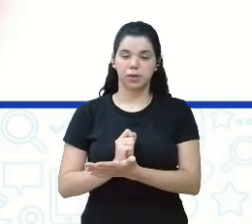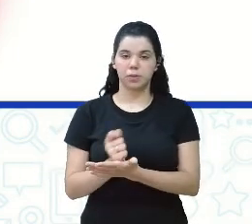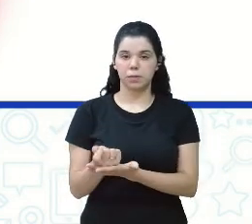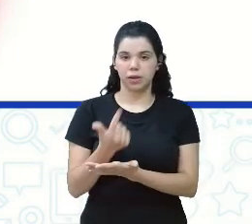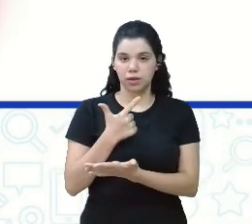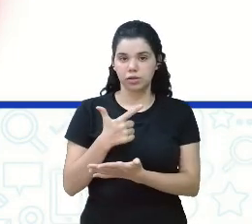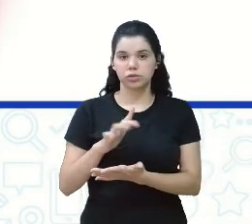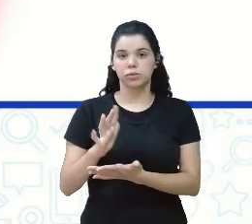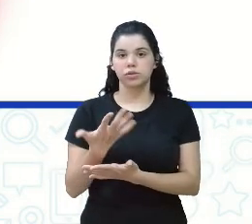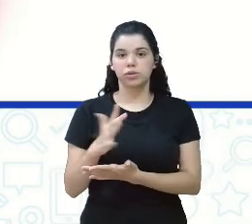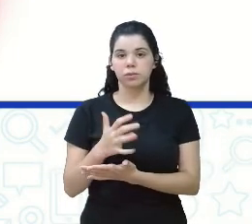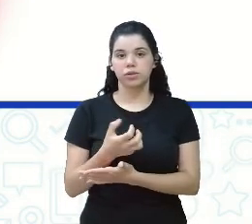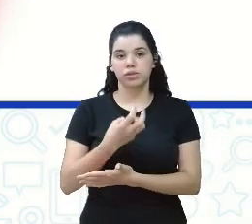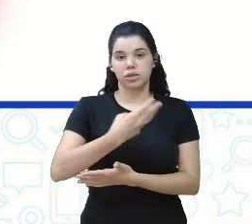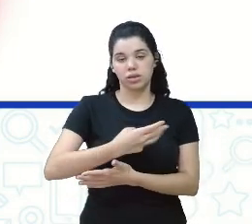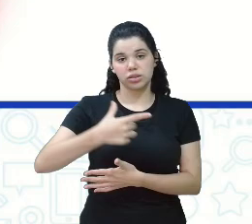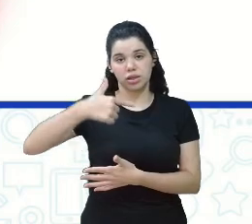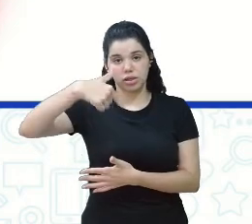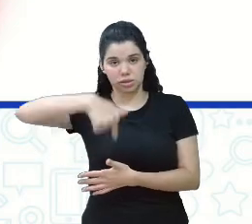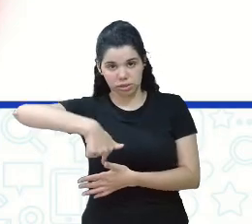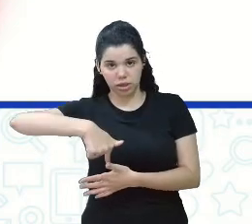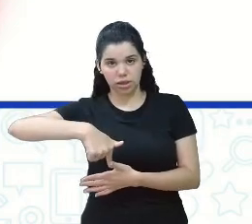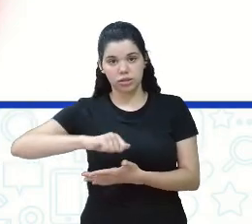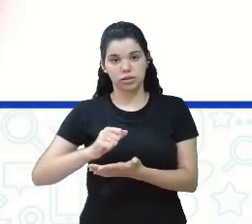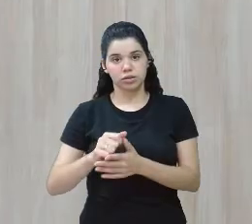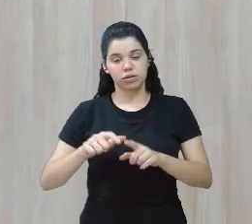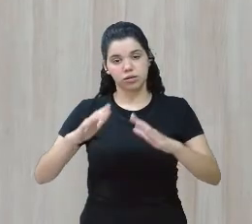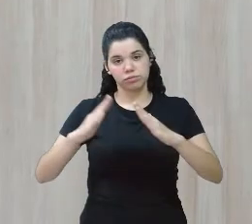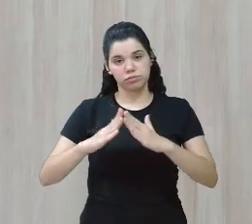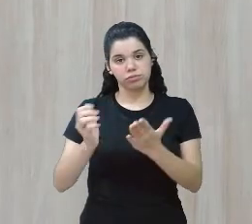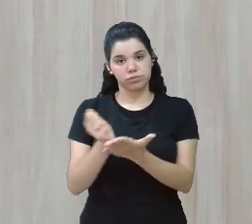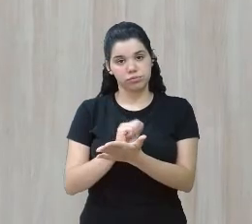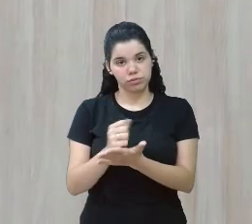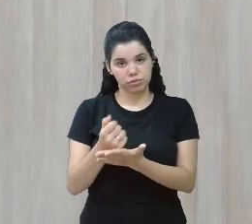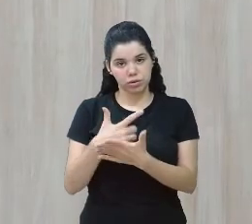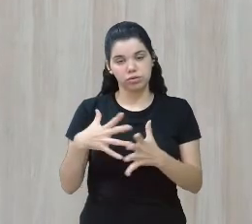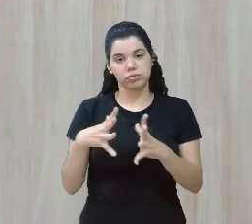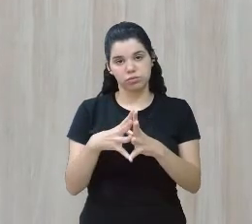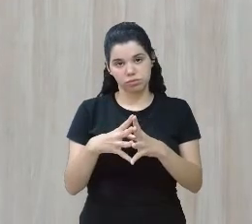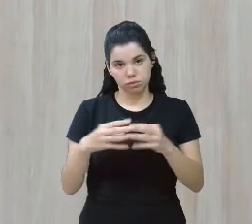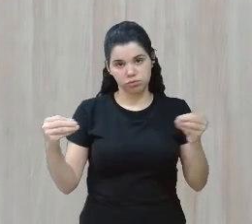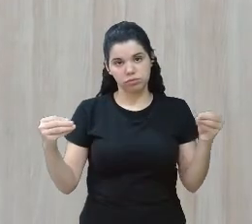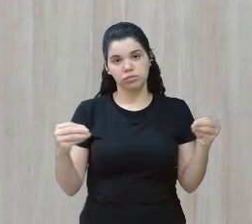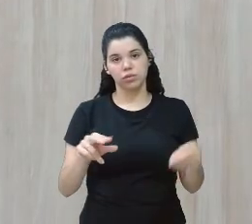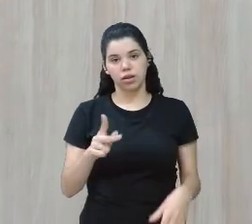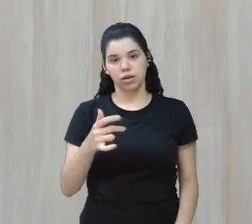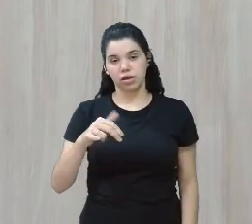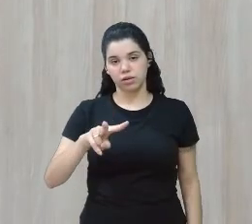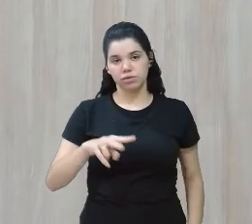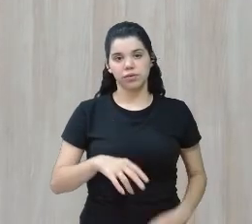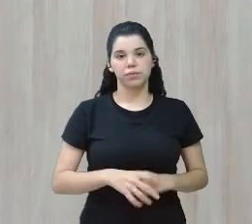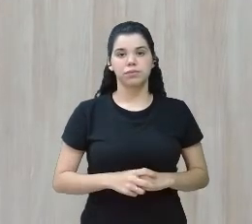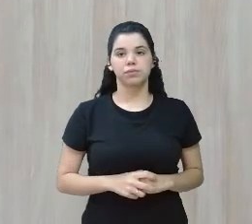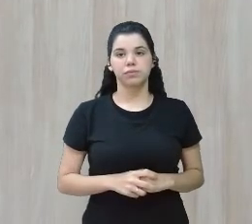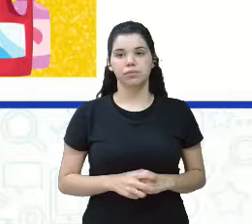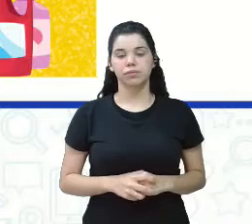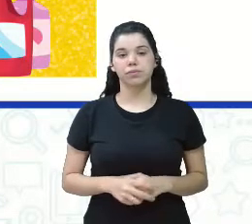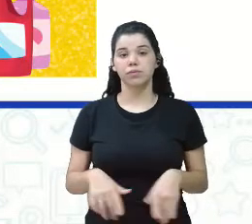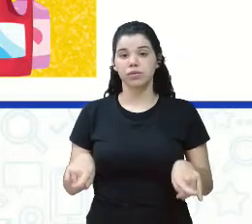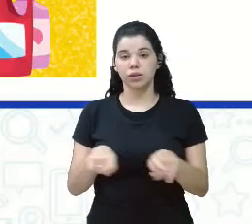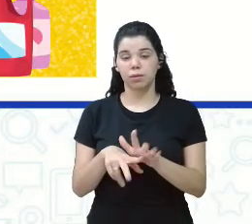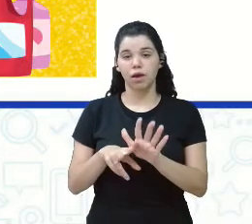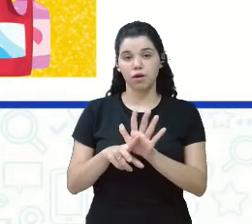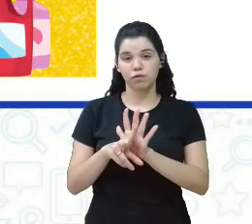em 37 apresentações farmacêuticas existem aí para a cura do HIV. E aqui o vírus ele é